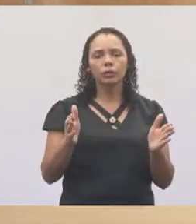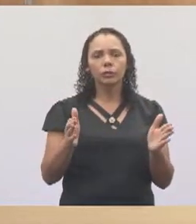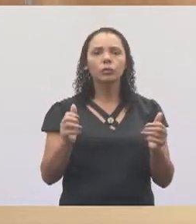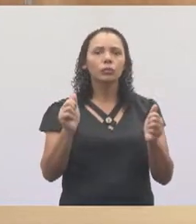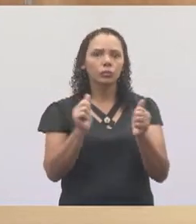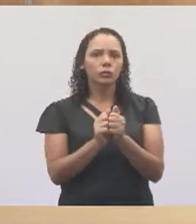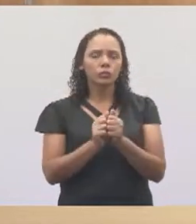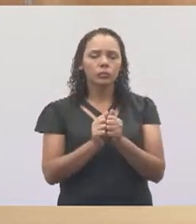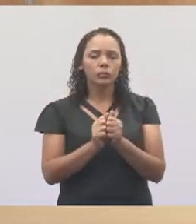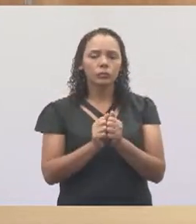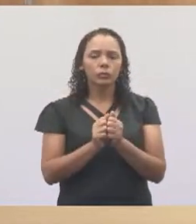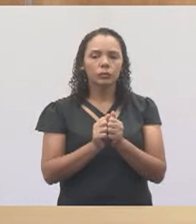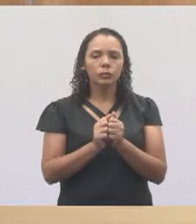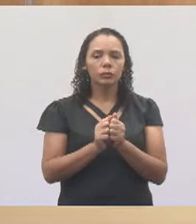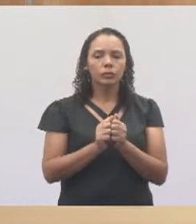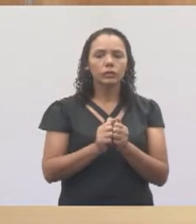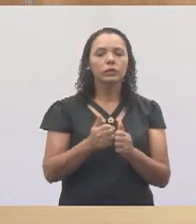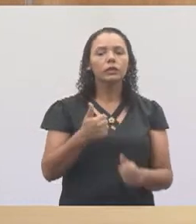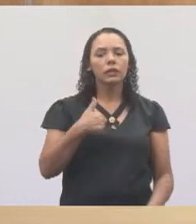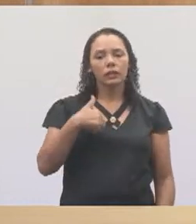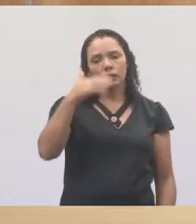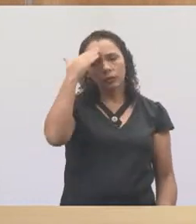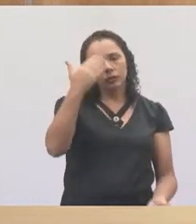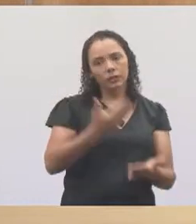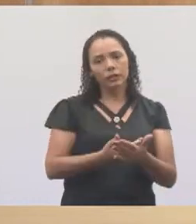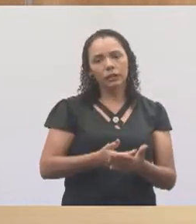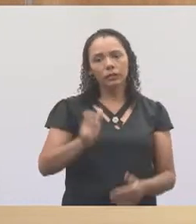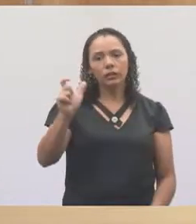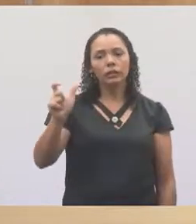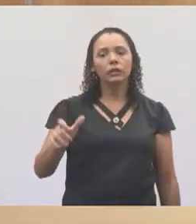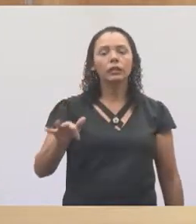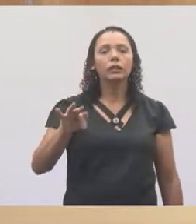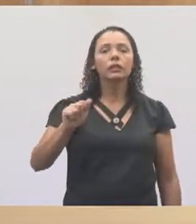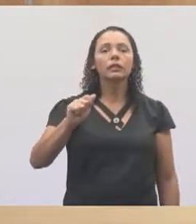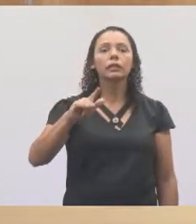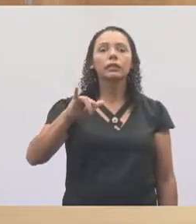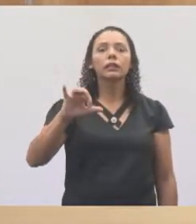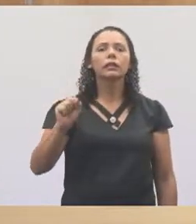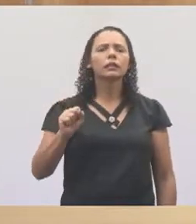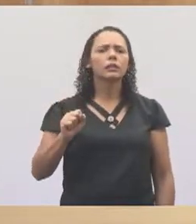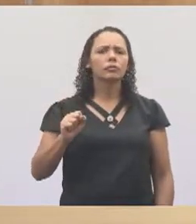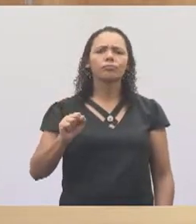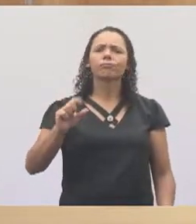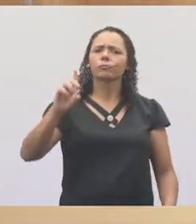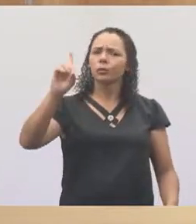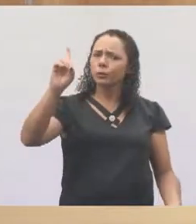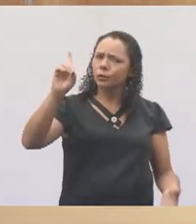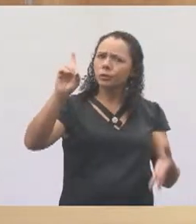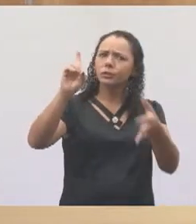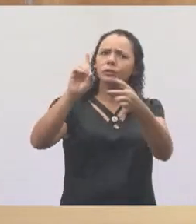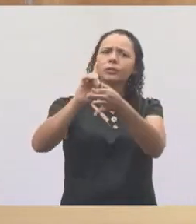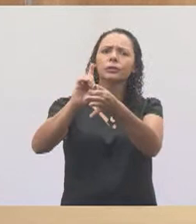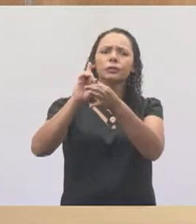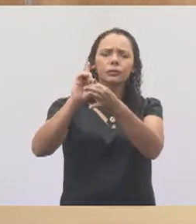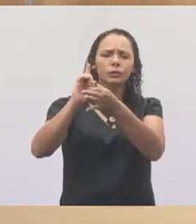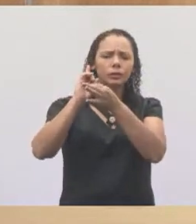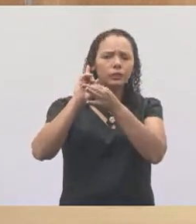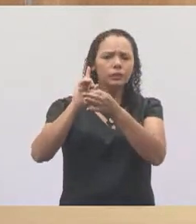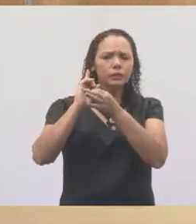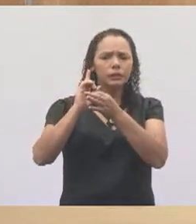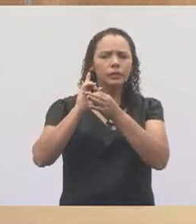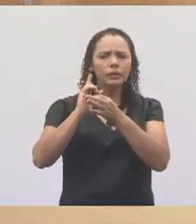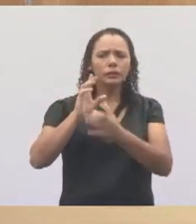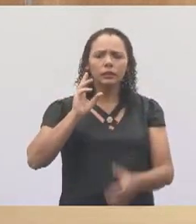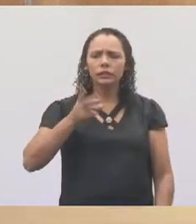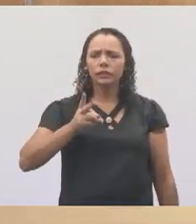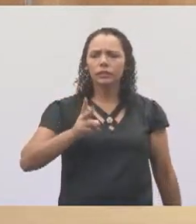que ele era um ser muito conectado com Deus, um ser que tinha uma conexão presente, atuante a